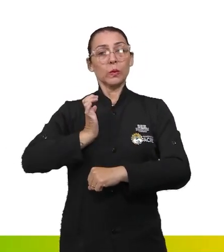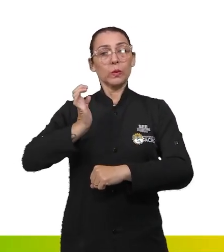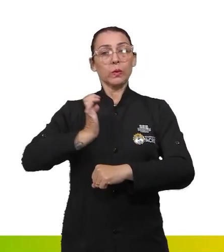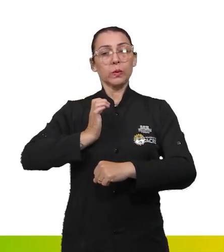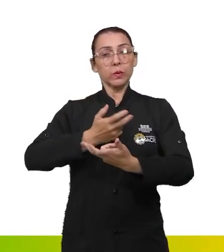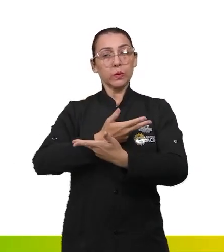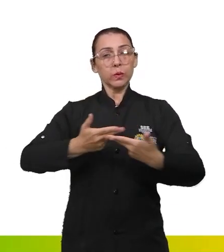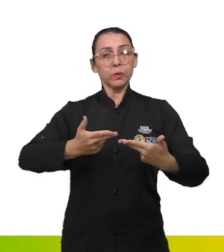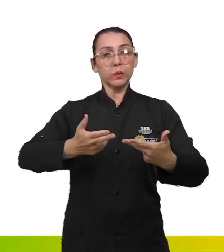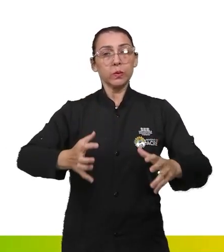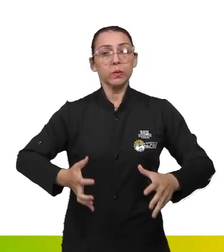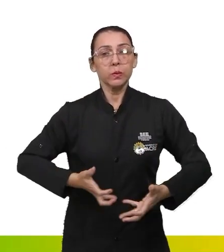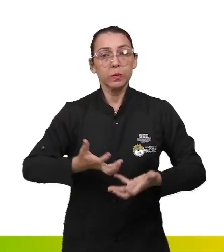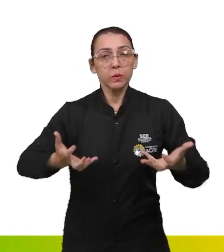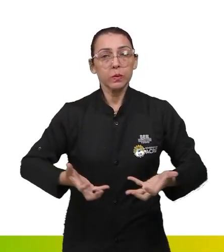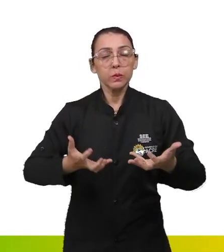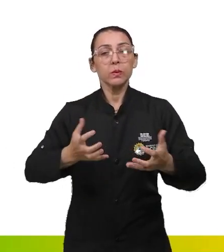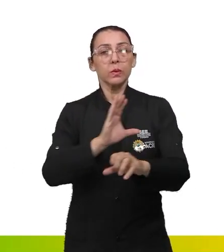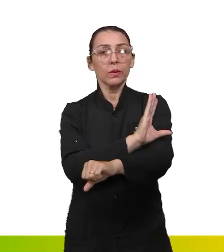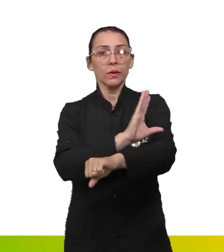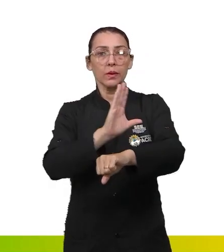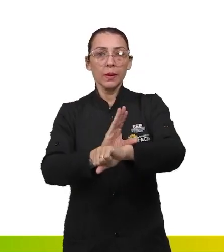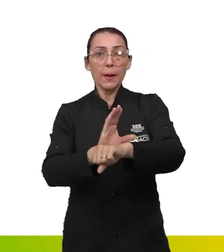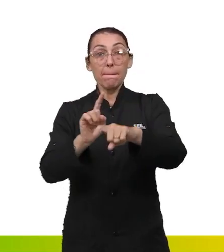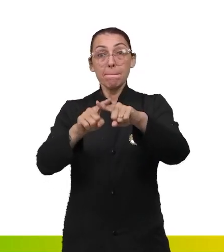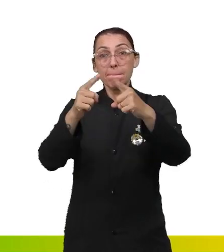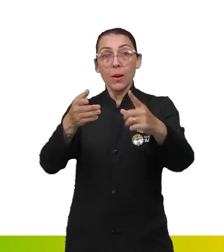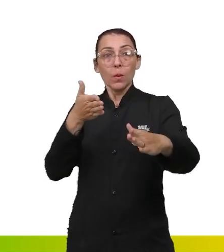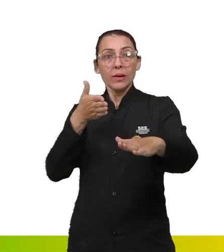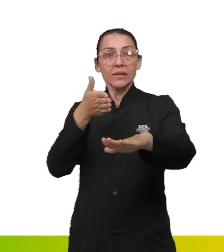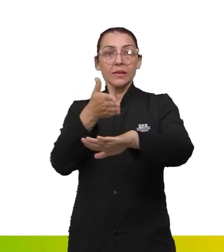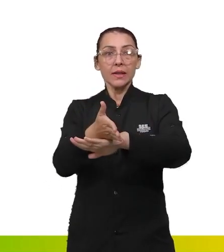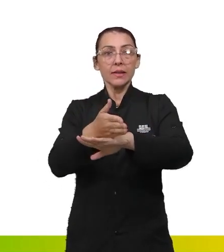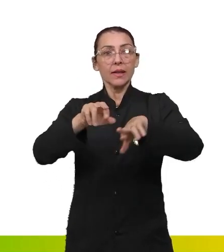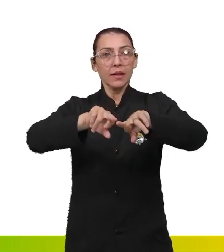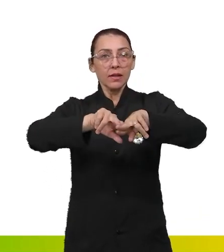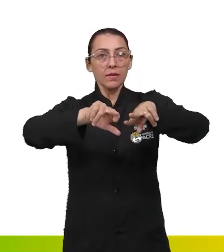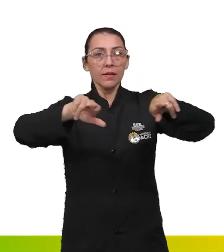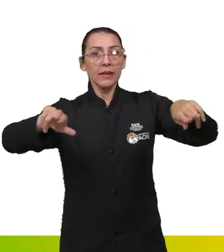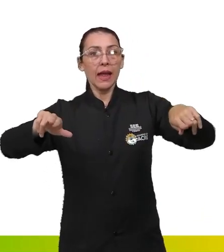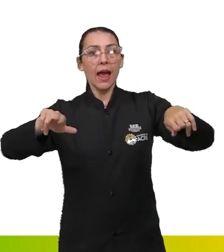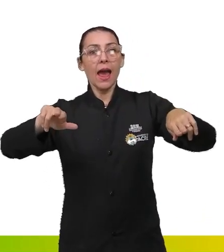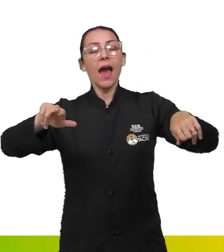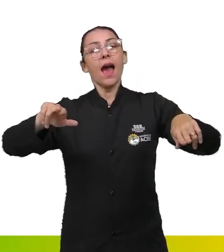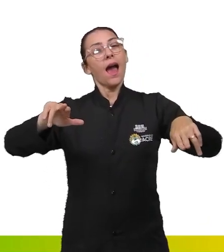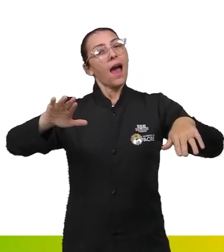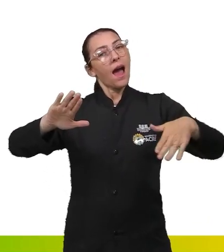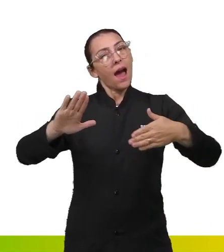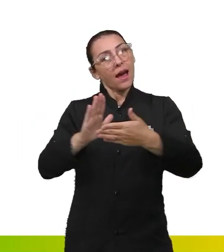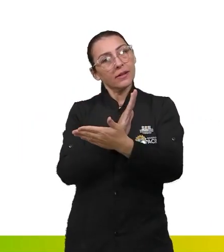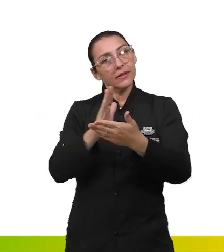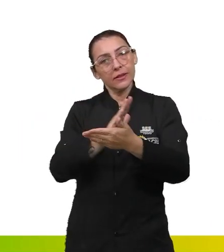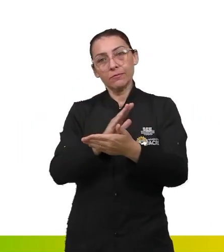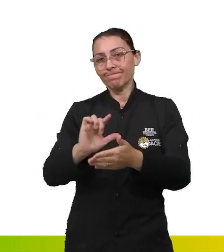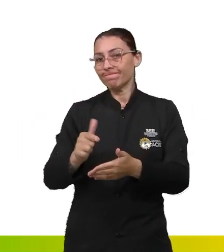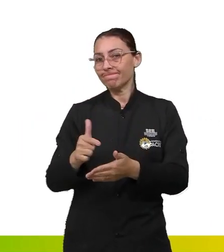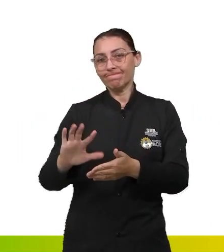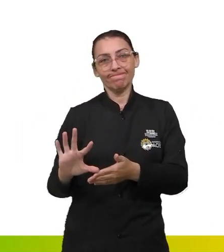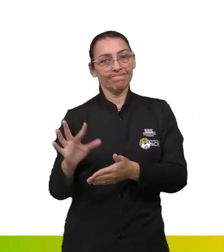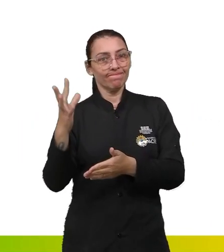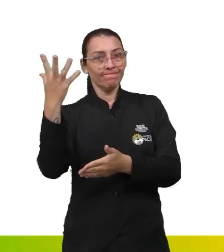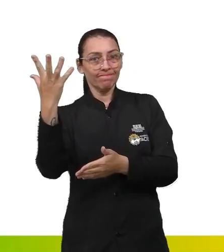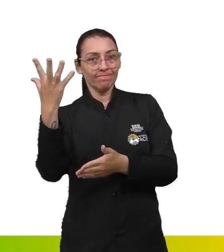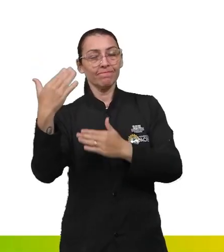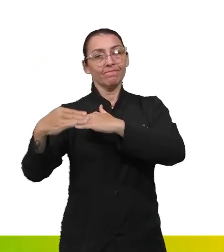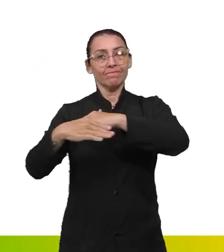em manifestações culturais. Porém, o acesso a essa diversidade nem sempre